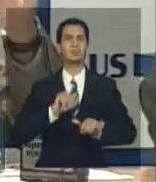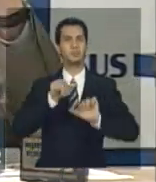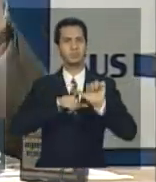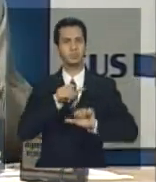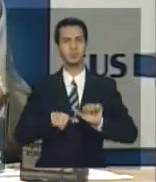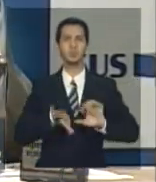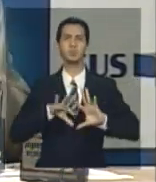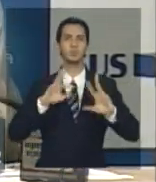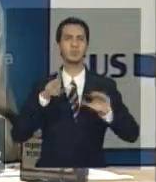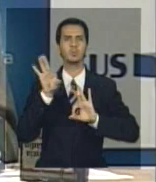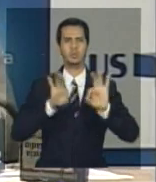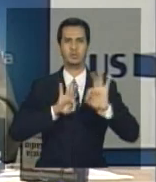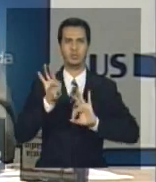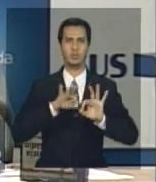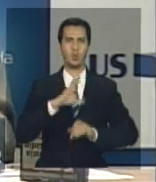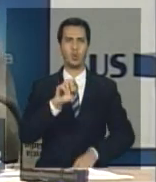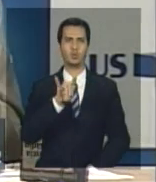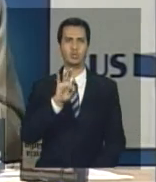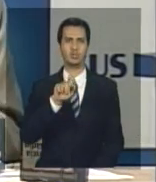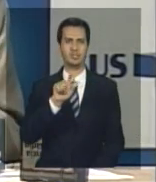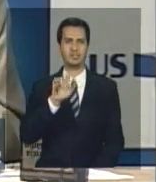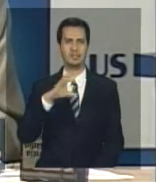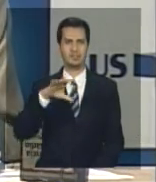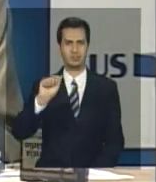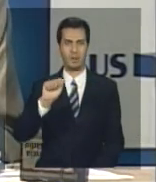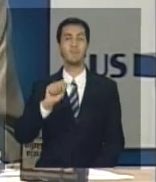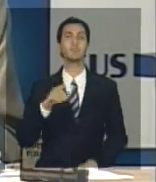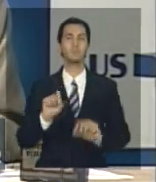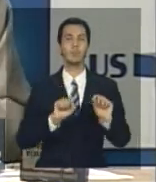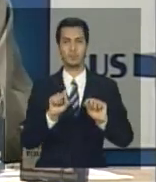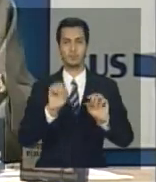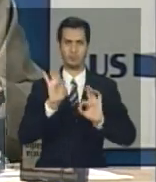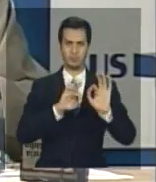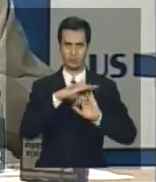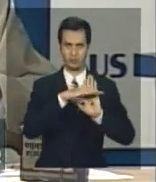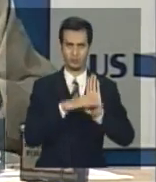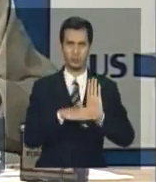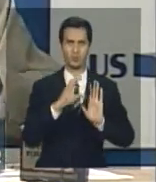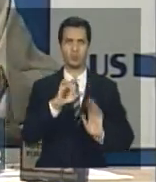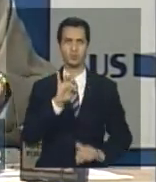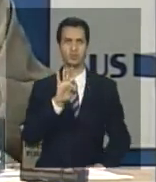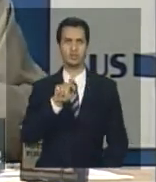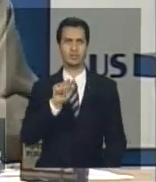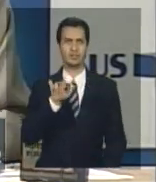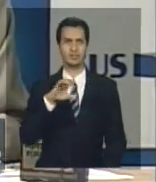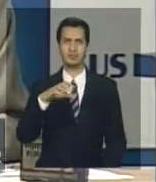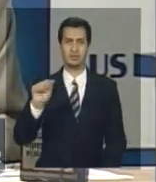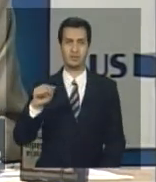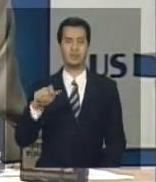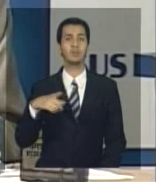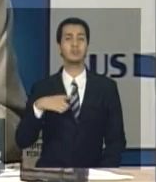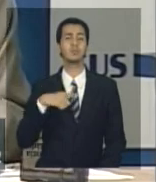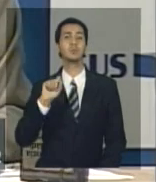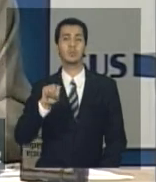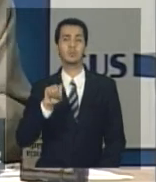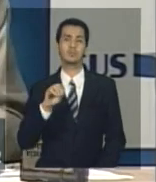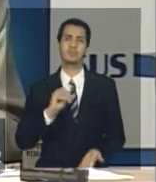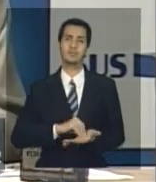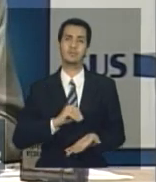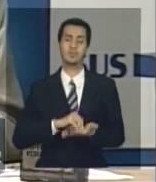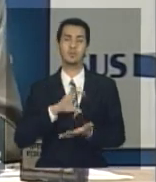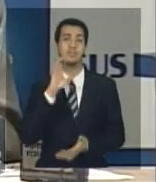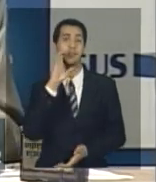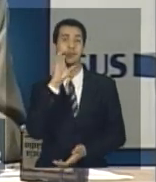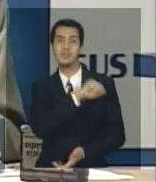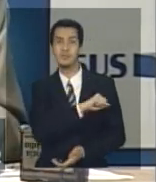contingência. Um dos problemas que a gente encontrou nos planos de contingência é, às vezes, a falta de agilidade administrativa para